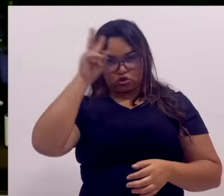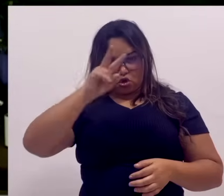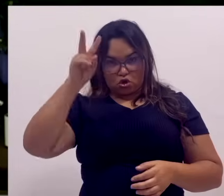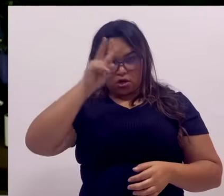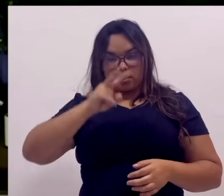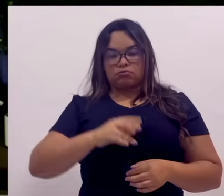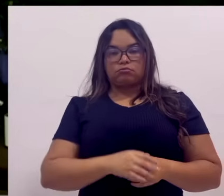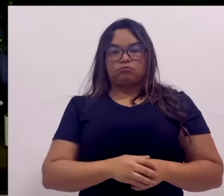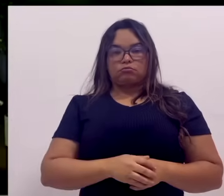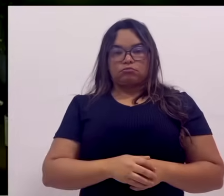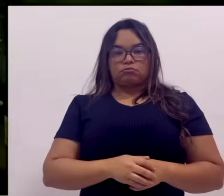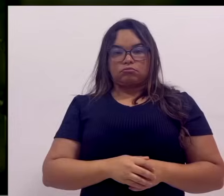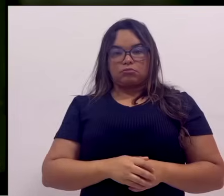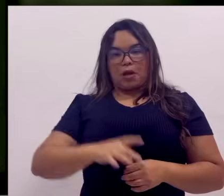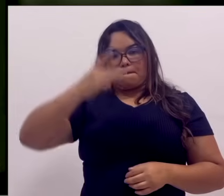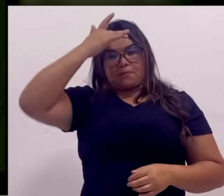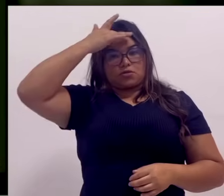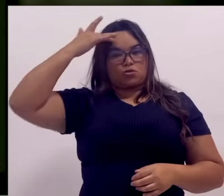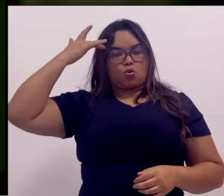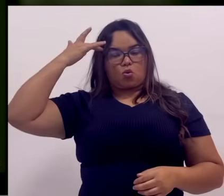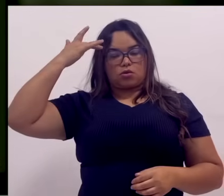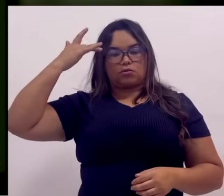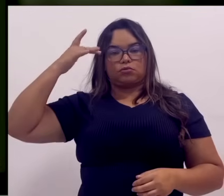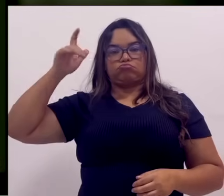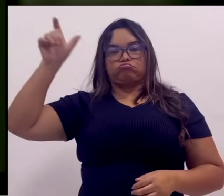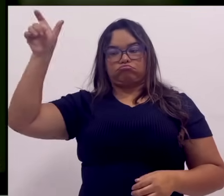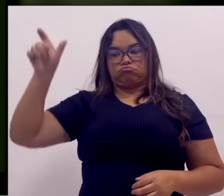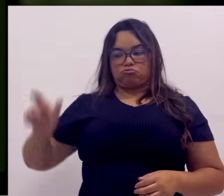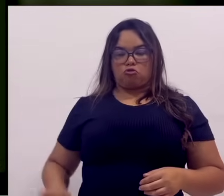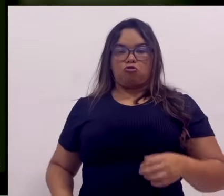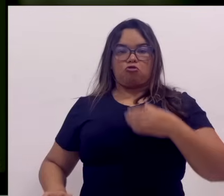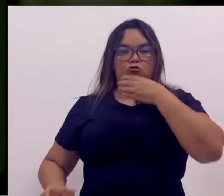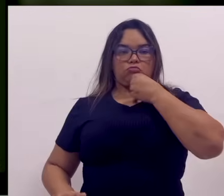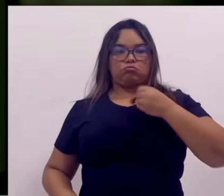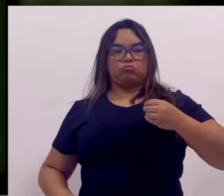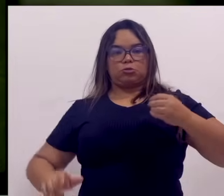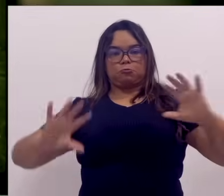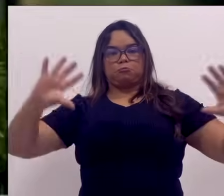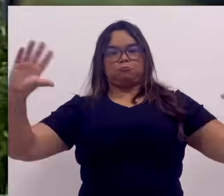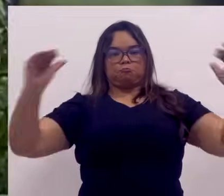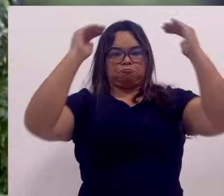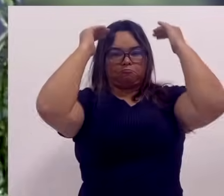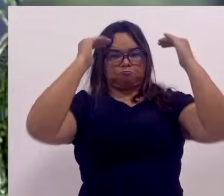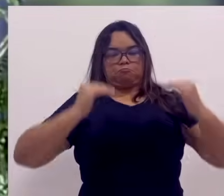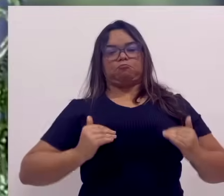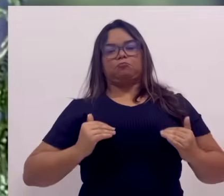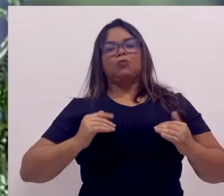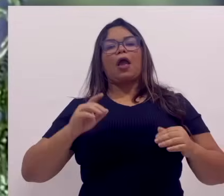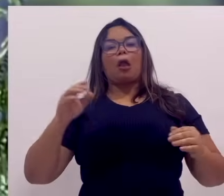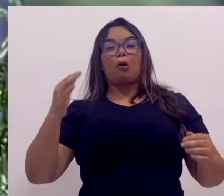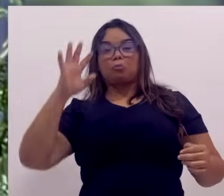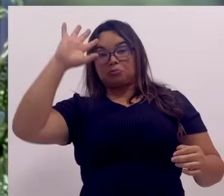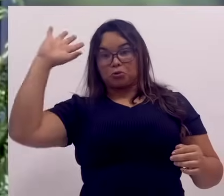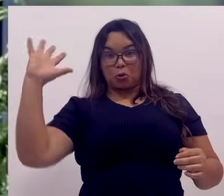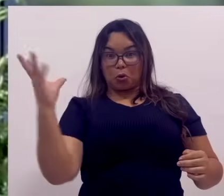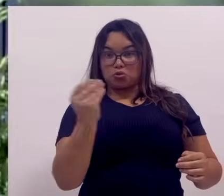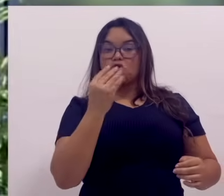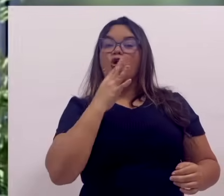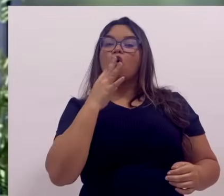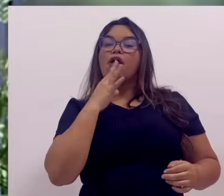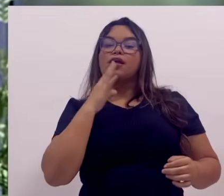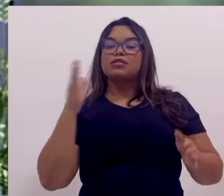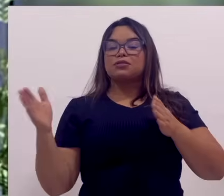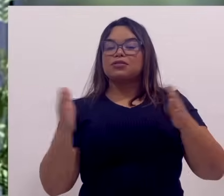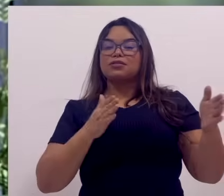Assim que esse é o período da história em que o homem chega a ser o padrão para todos os demais. É conhecida como a Idade das Trevas.